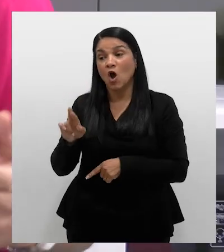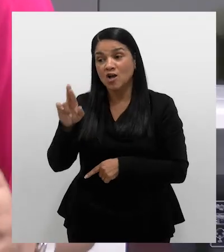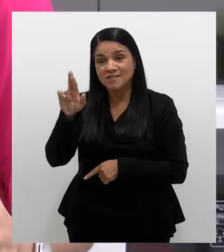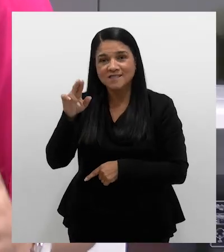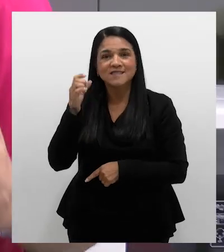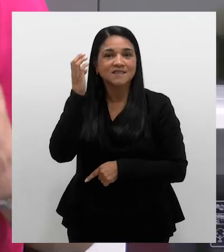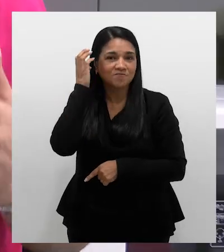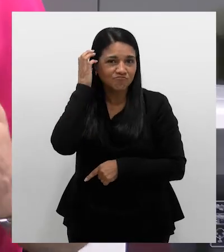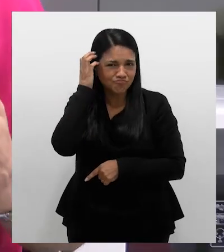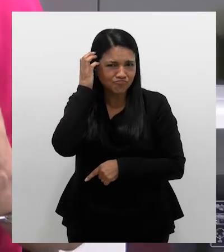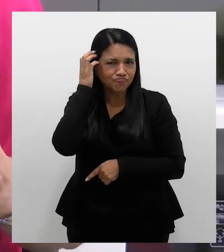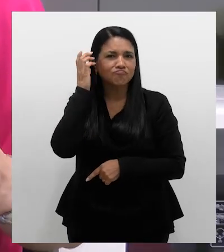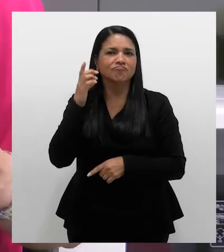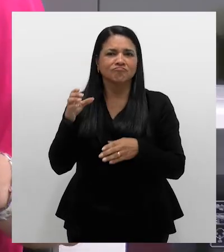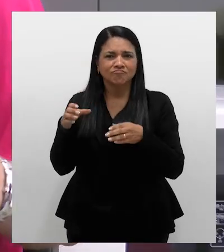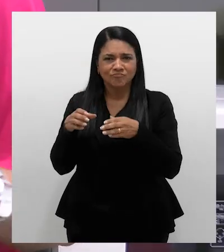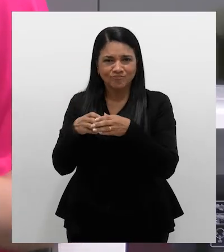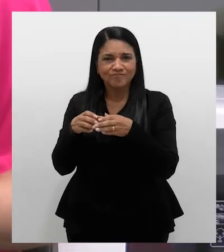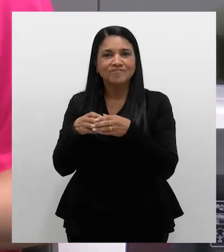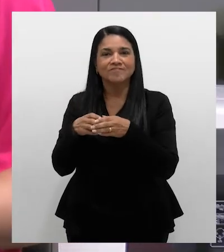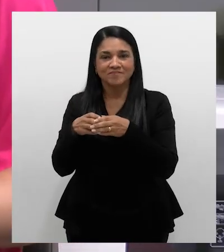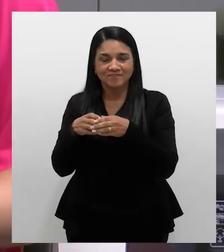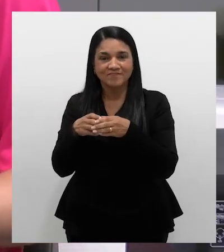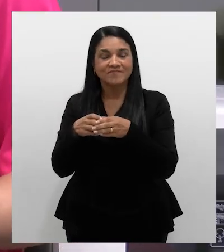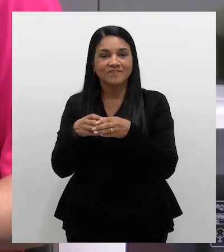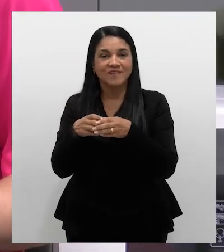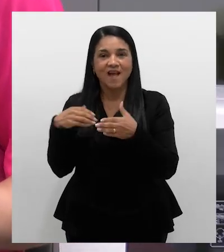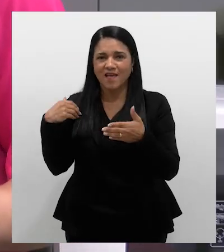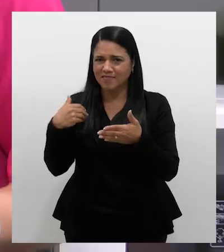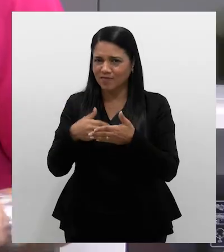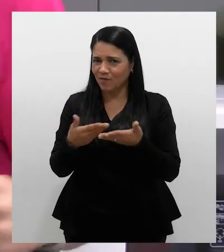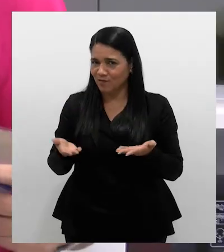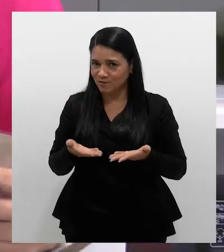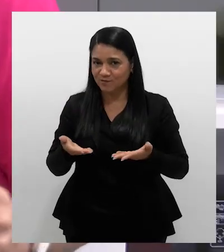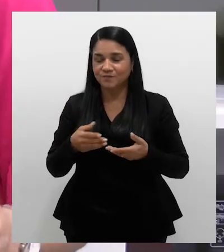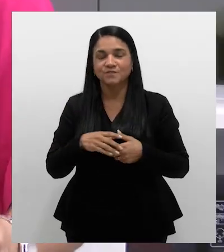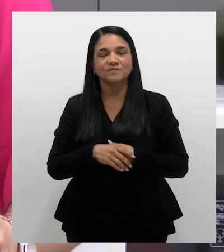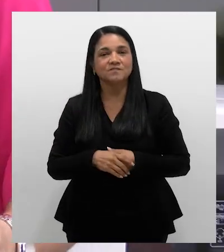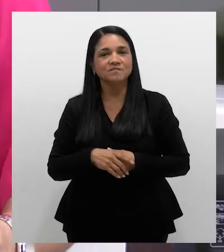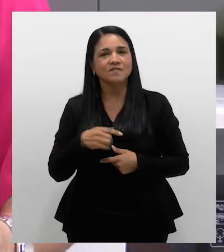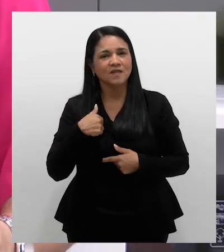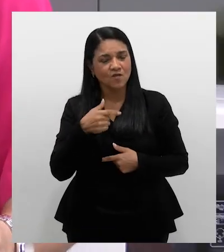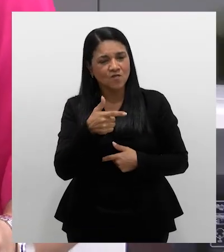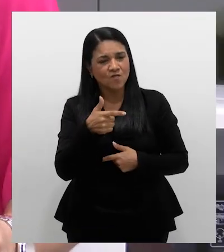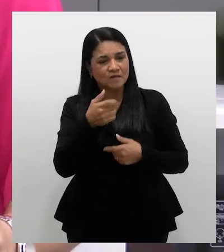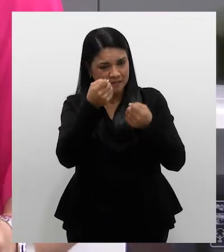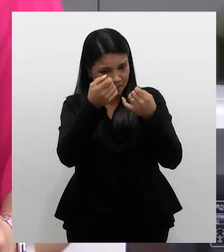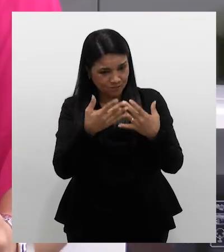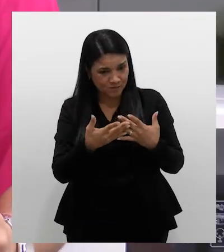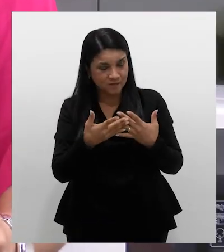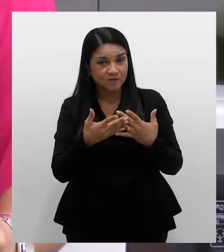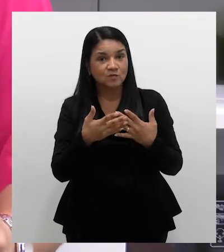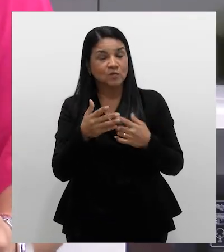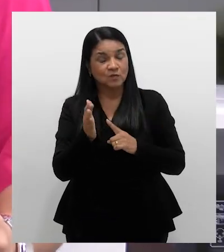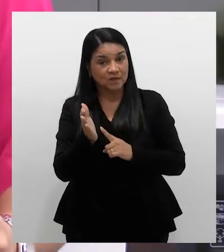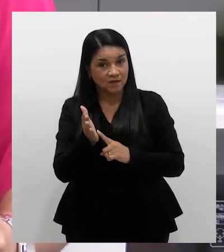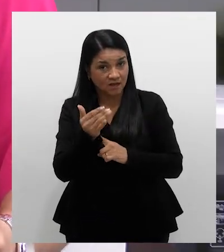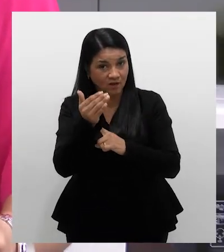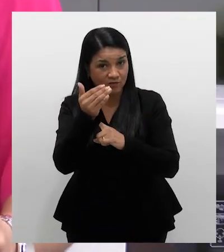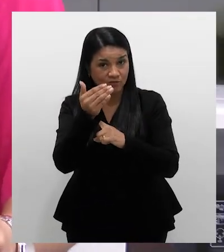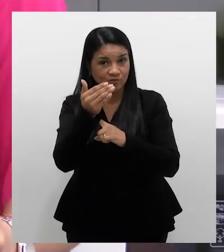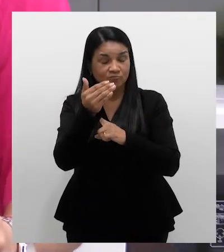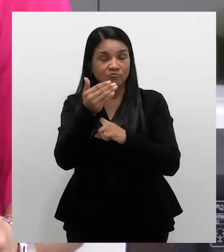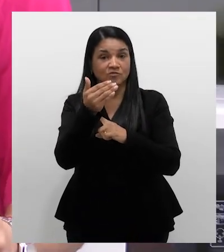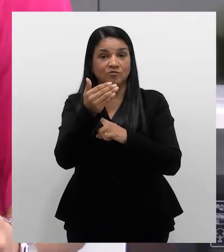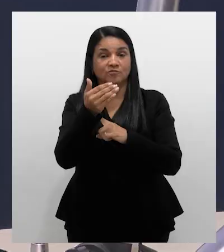rádio comunitária, ou tem ainda hoje, né? E a gente também... isso que você está falando com